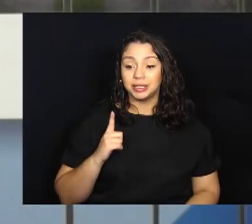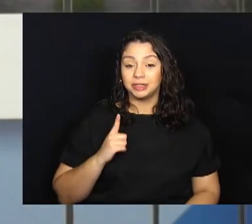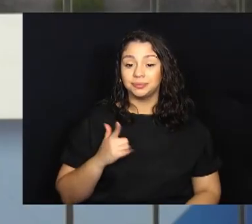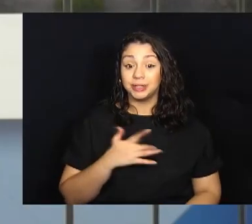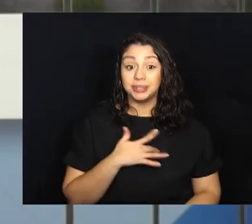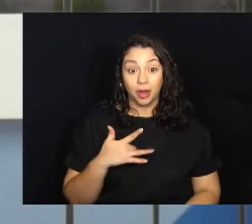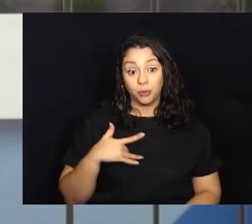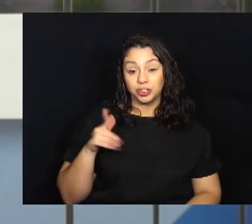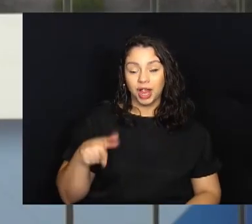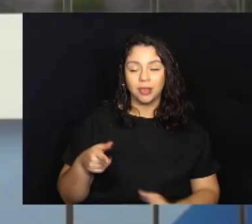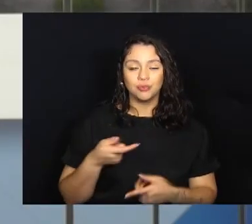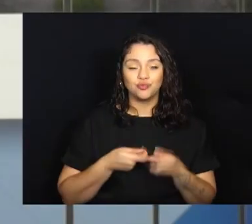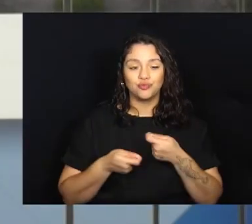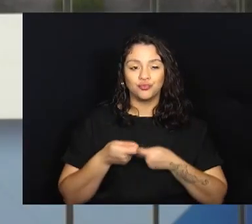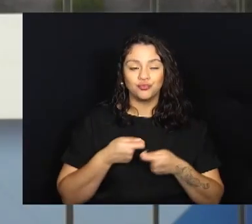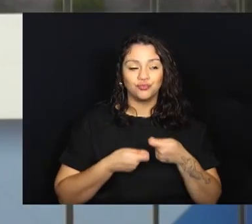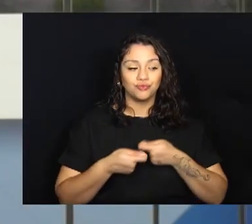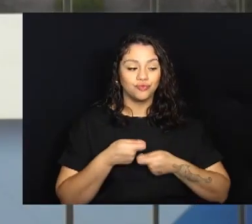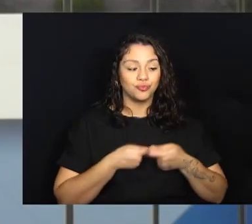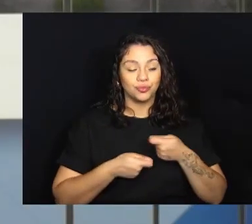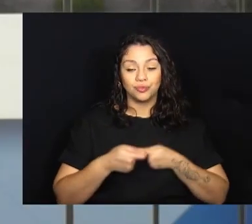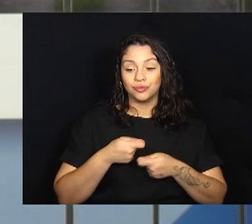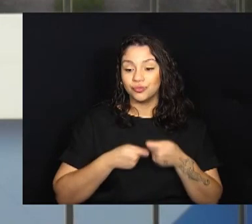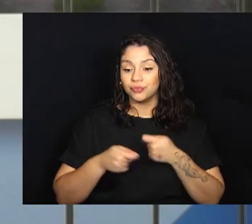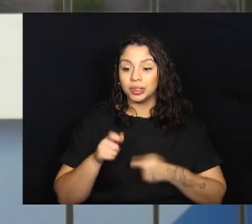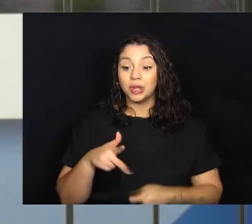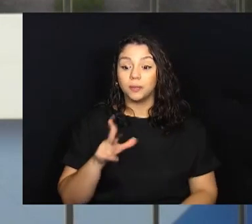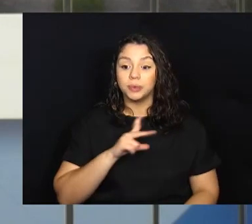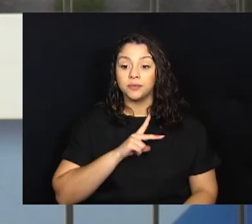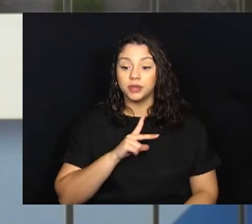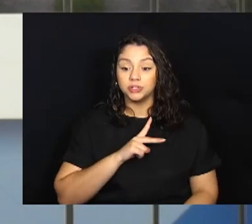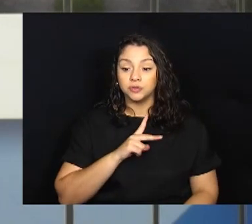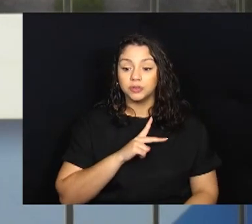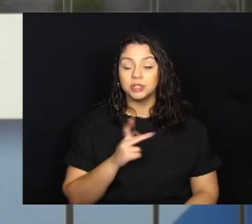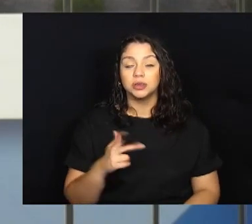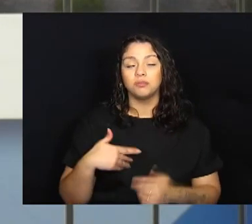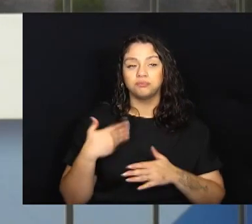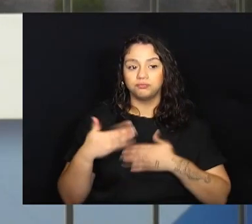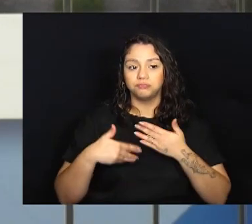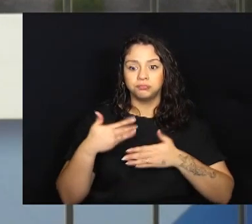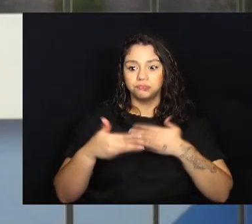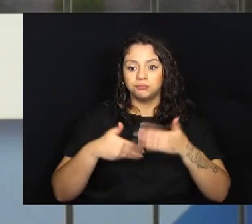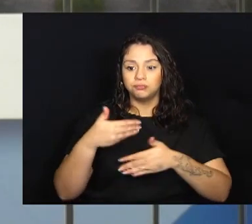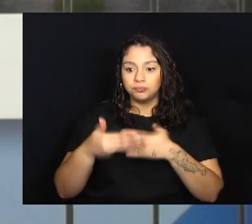um negócio, né? Quando a privatização vai se avançando, tanto